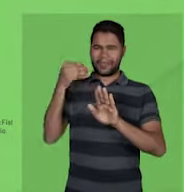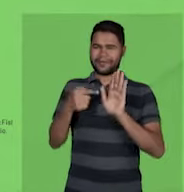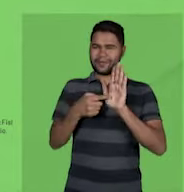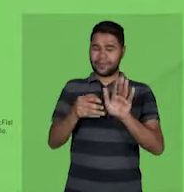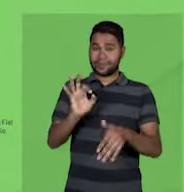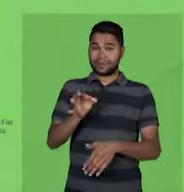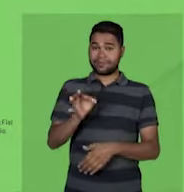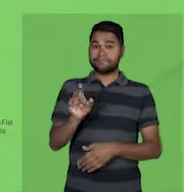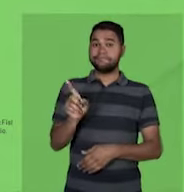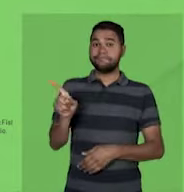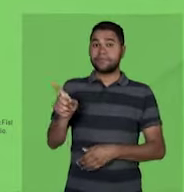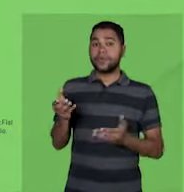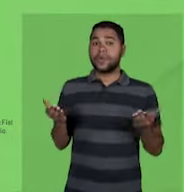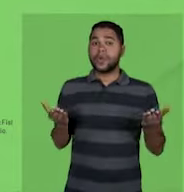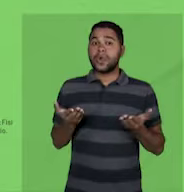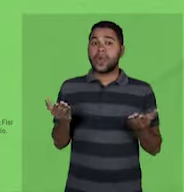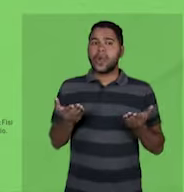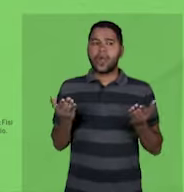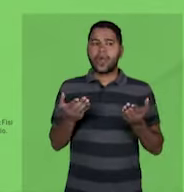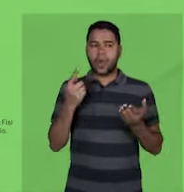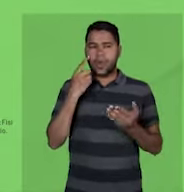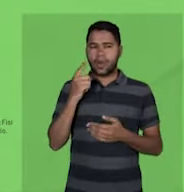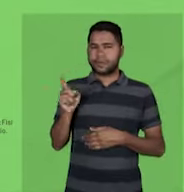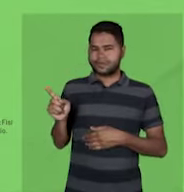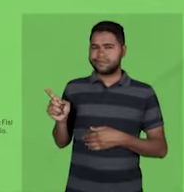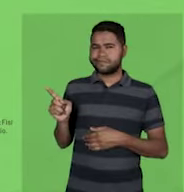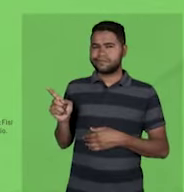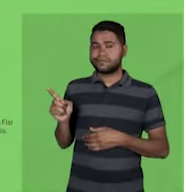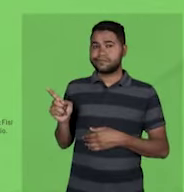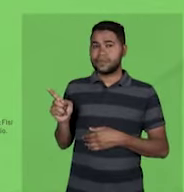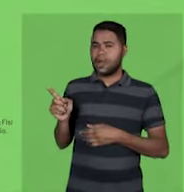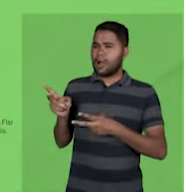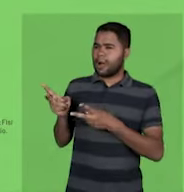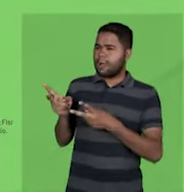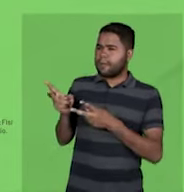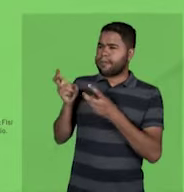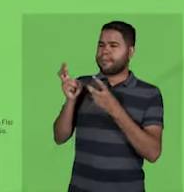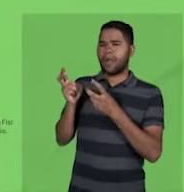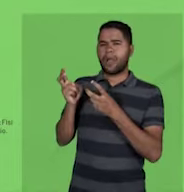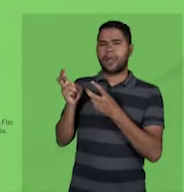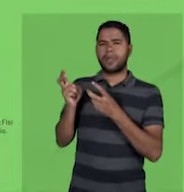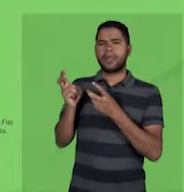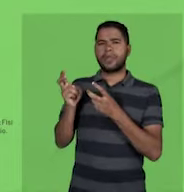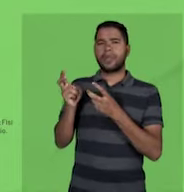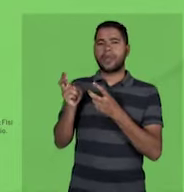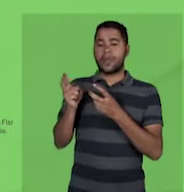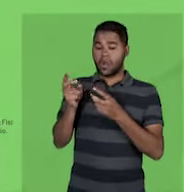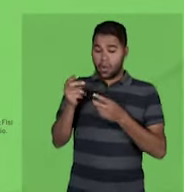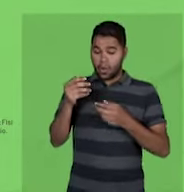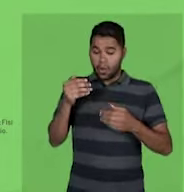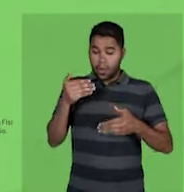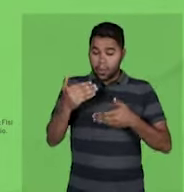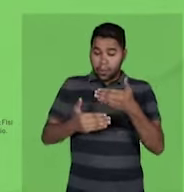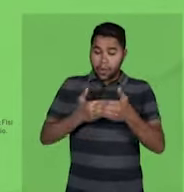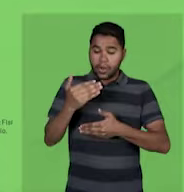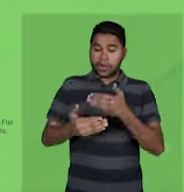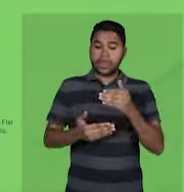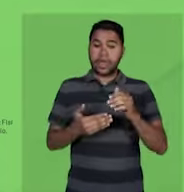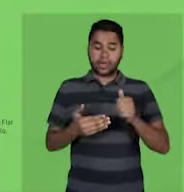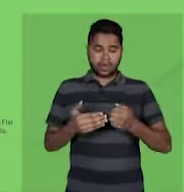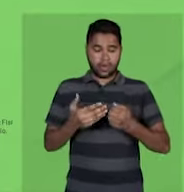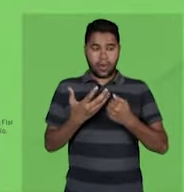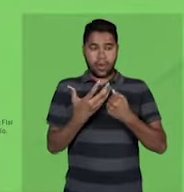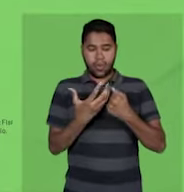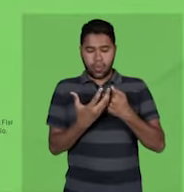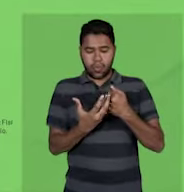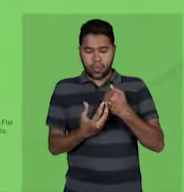só que agora está em forma esquemática, para a gente poder entender como que é feito o processo de filtração, como que é